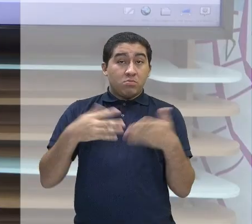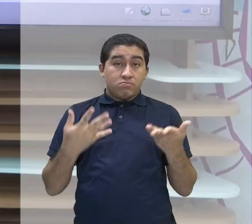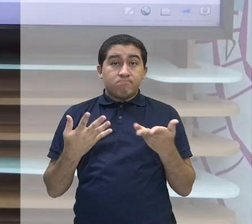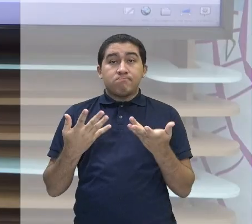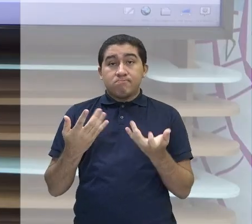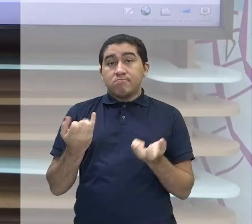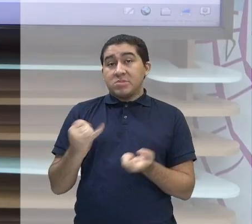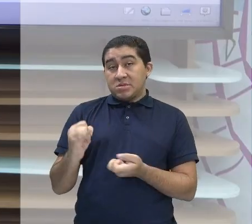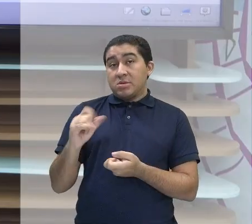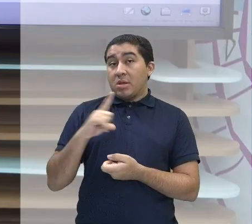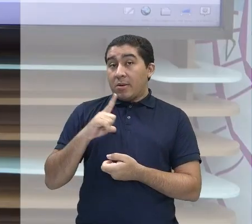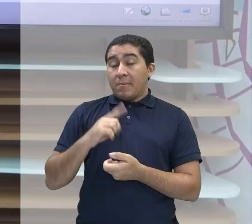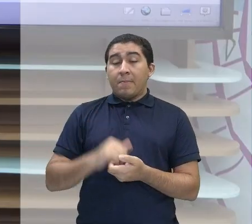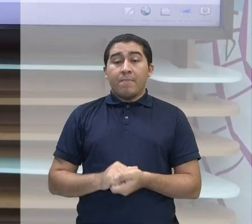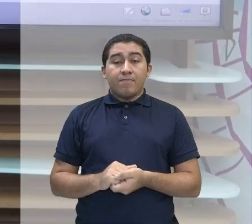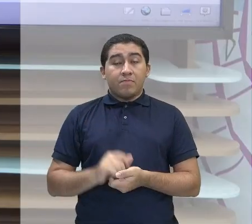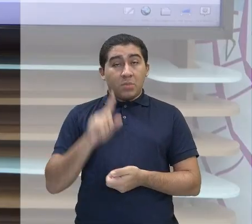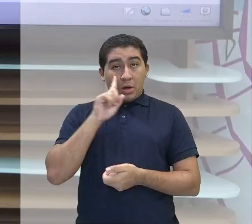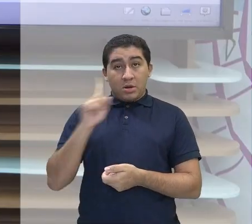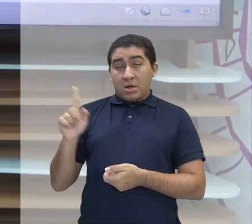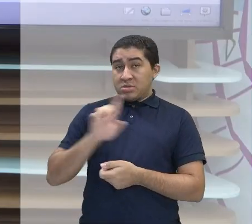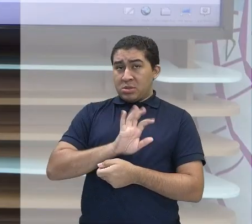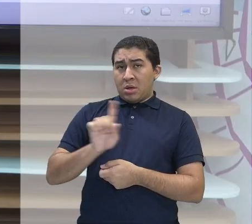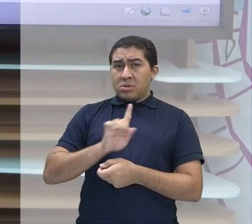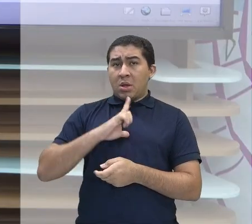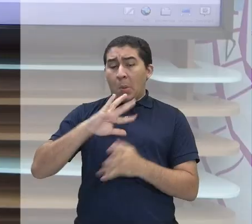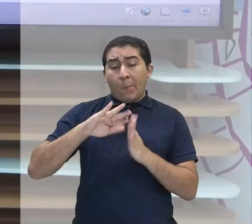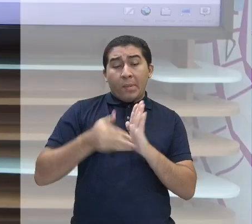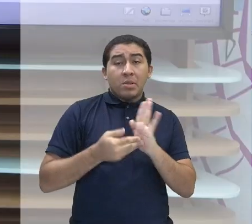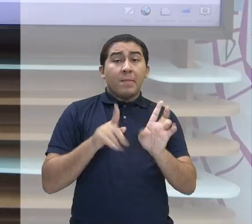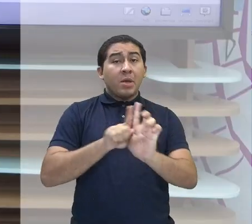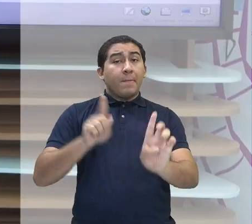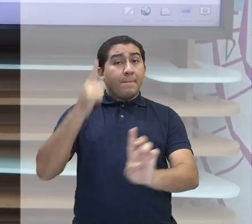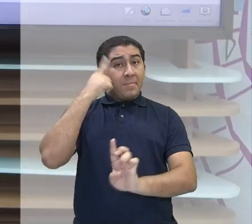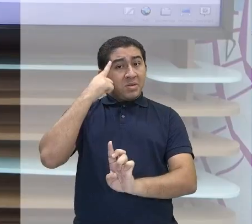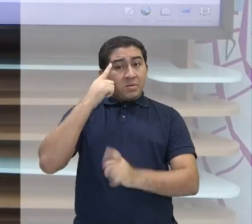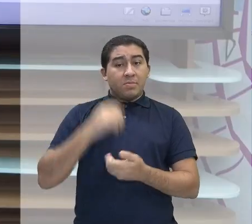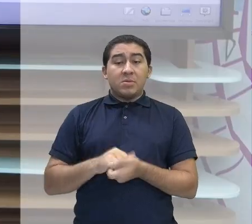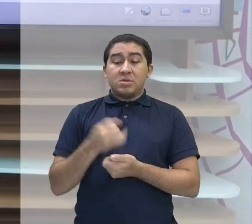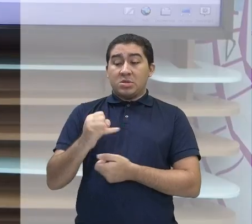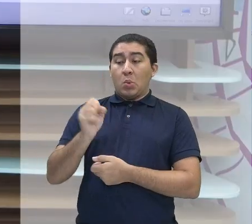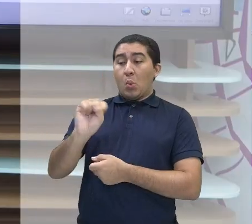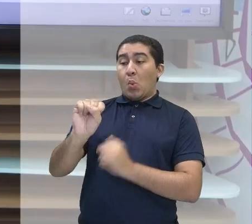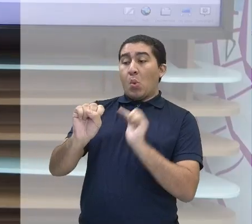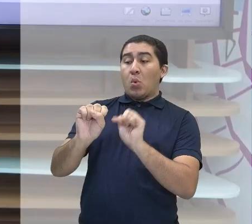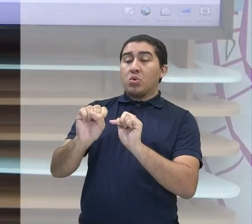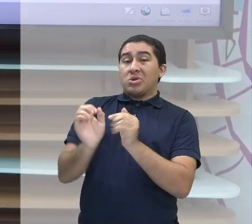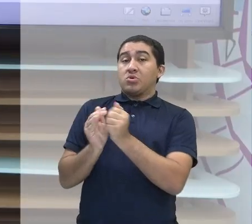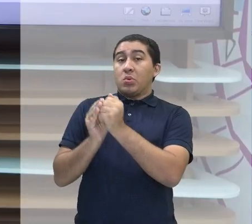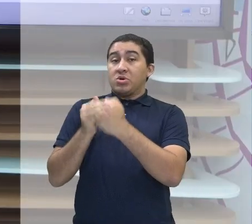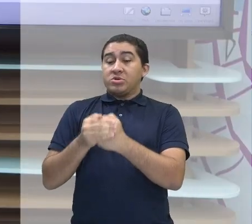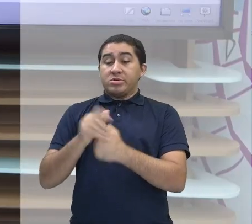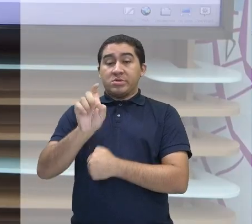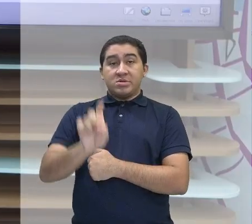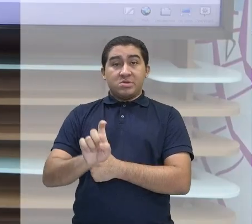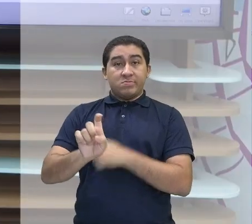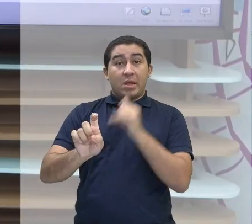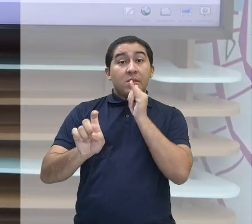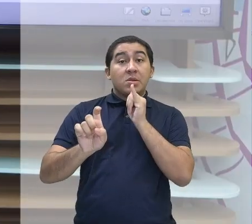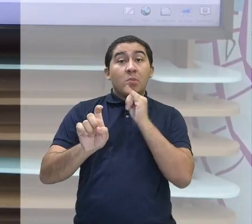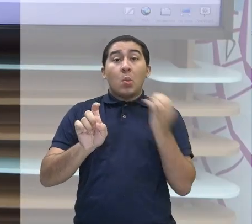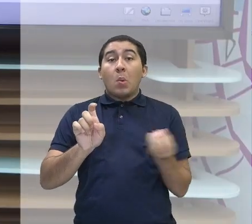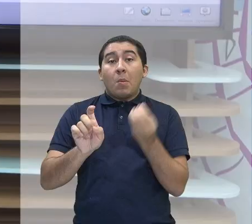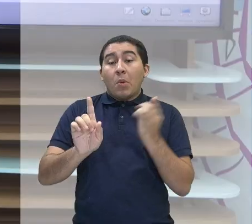estiver faltando? Nesse caso aqui não está, mas vamos supor que no lugar de 8 aqui a gente tivesse um x, por exemplo. Como é que eu faço